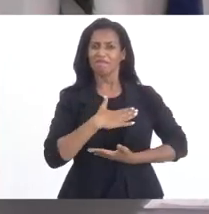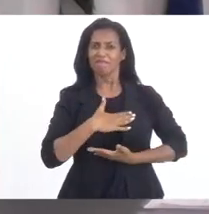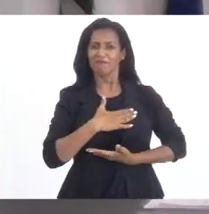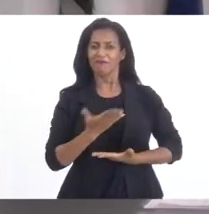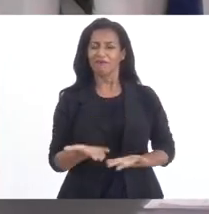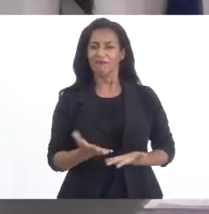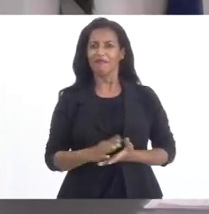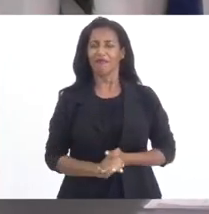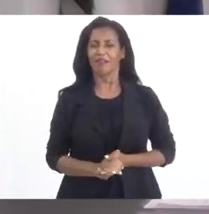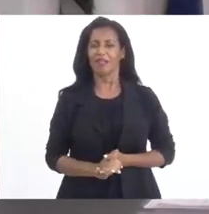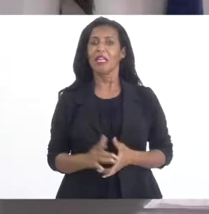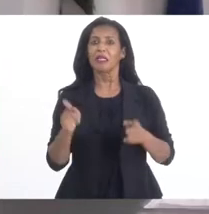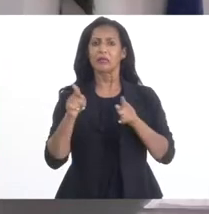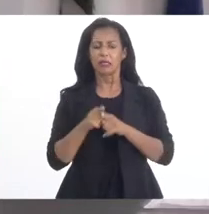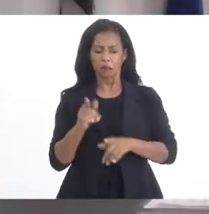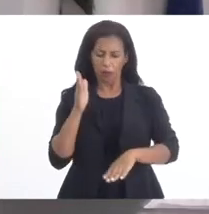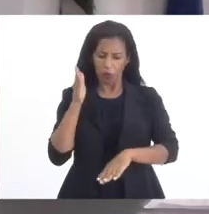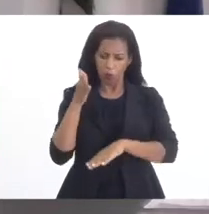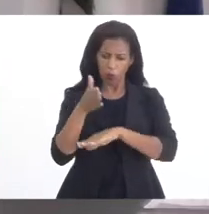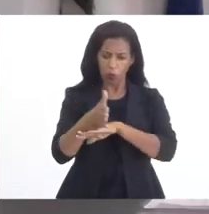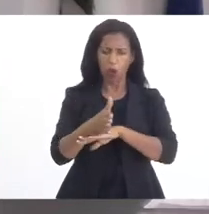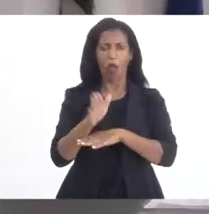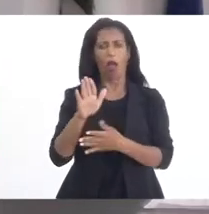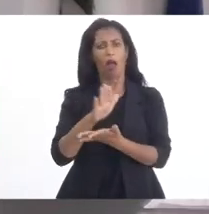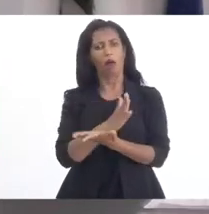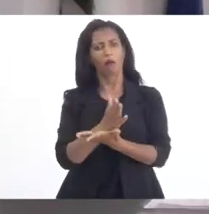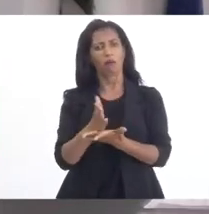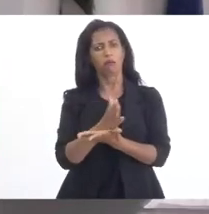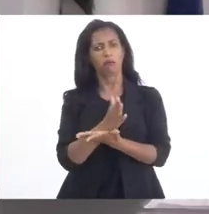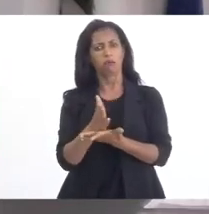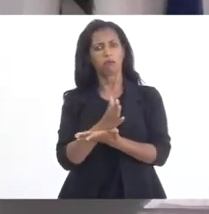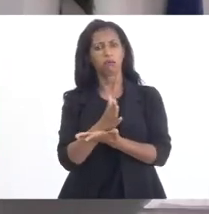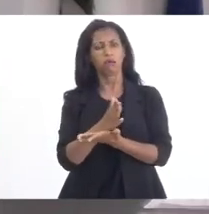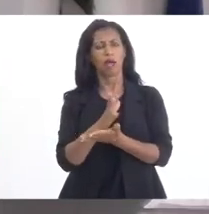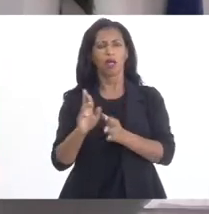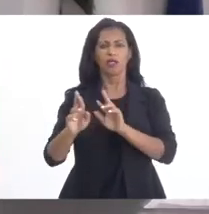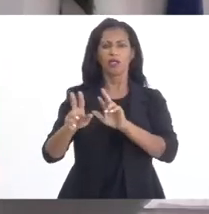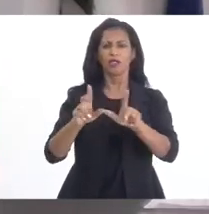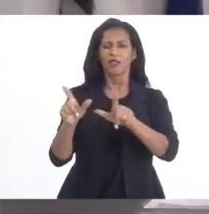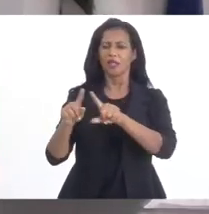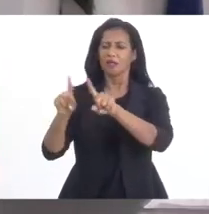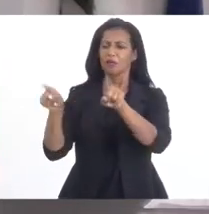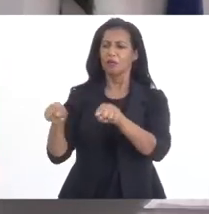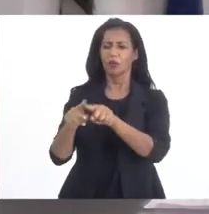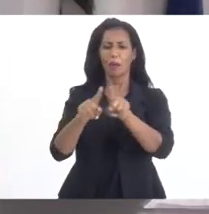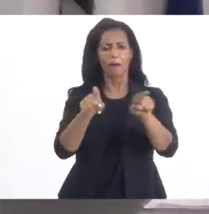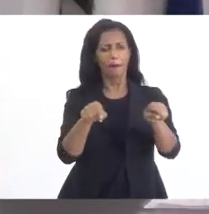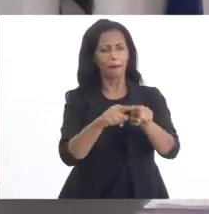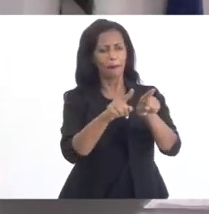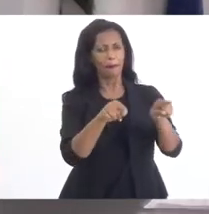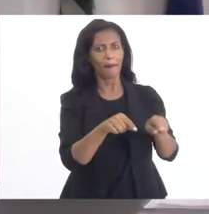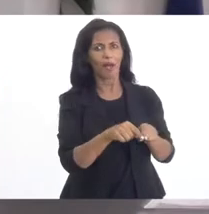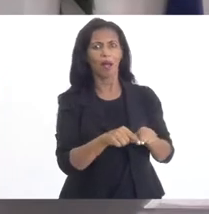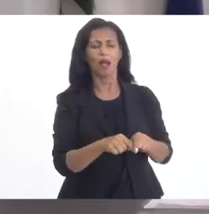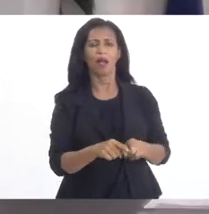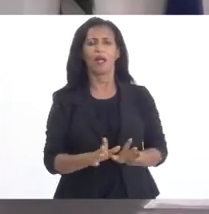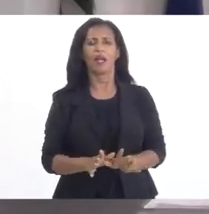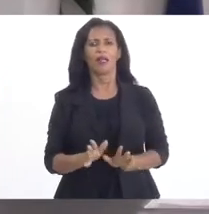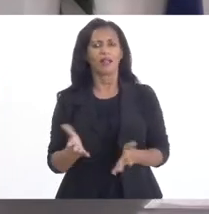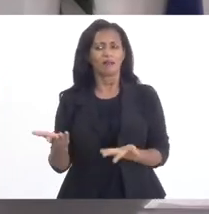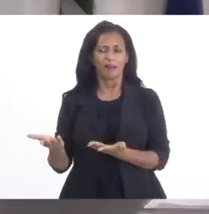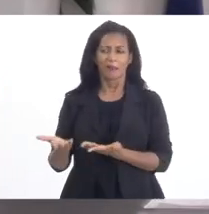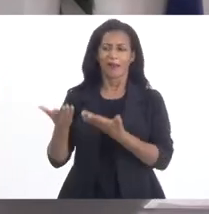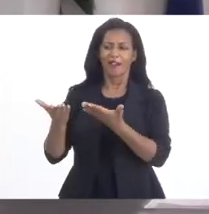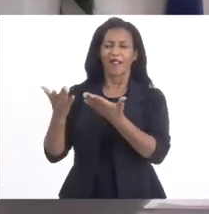Também frequentei e fui algumas vezes a diferentes gabinetes de deputados, inclusive da